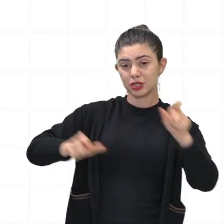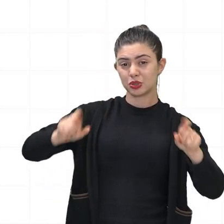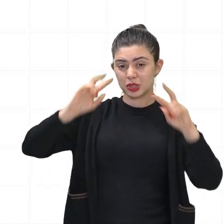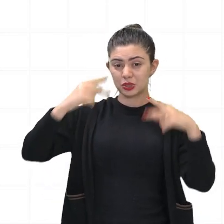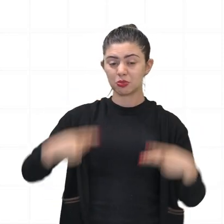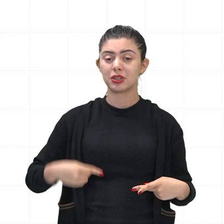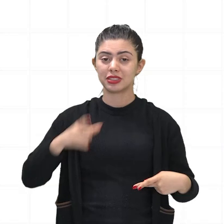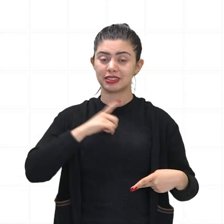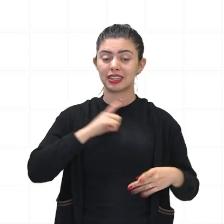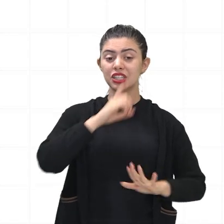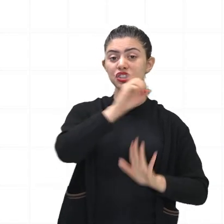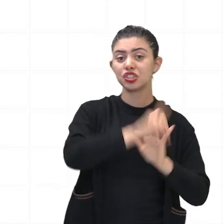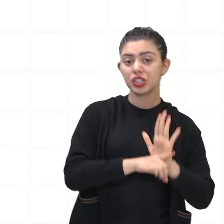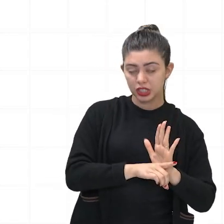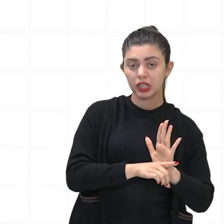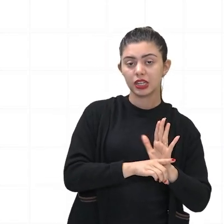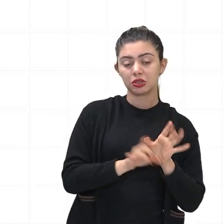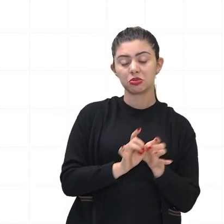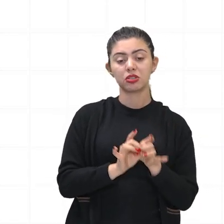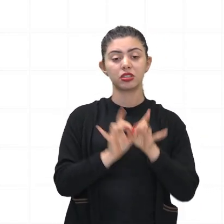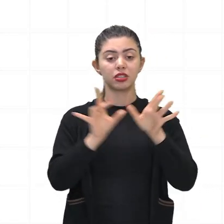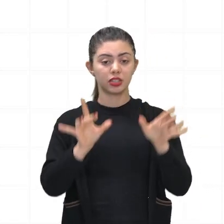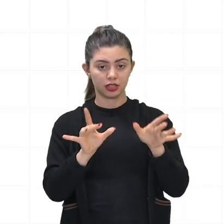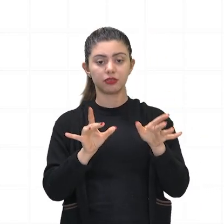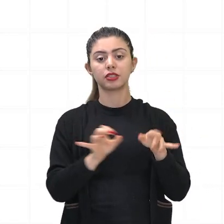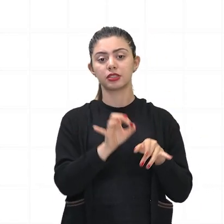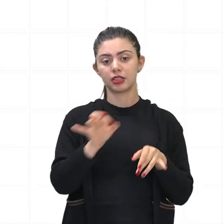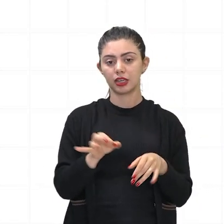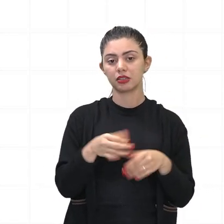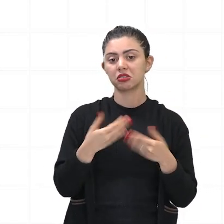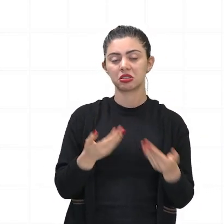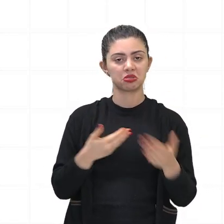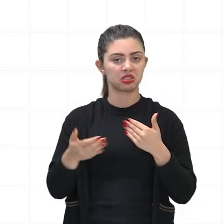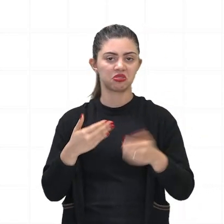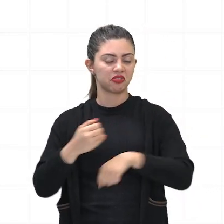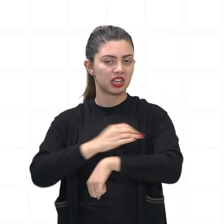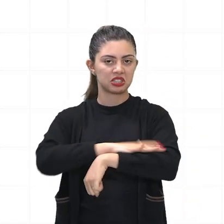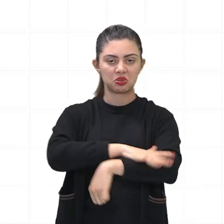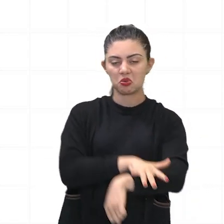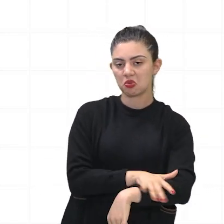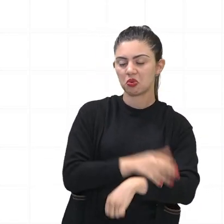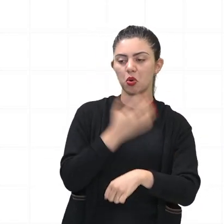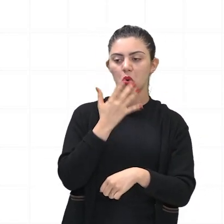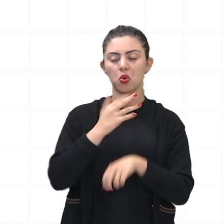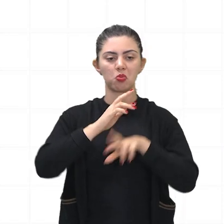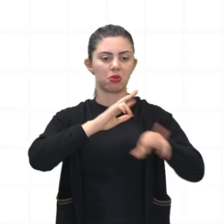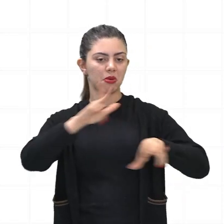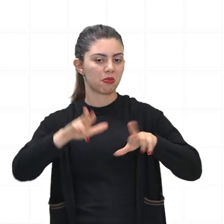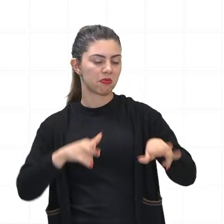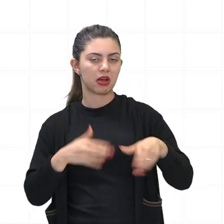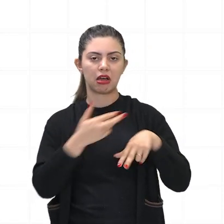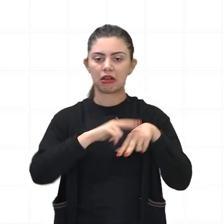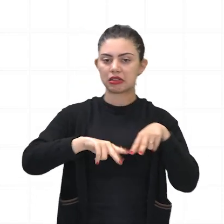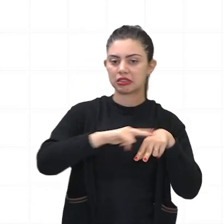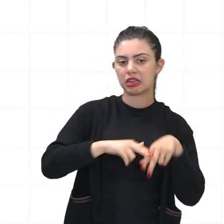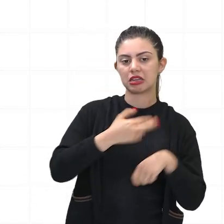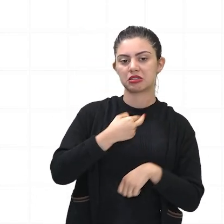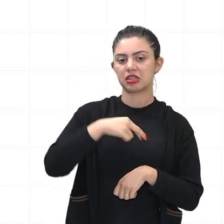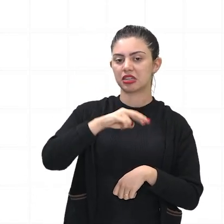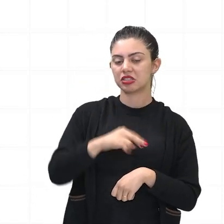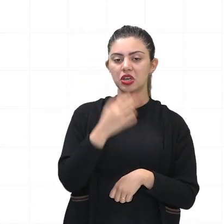das liberdades e direitos estabelecidos na Declaração, sem distinção de raça, cor, sexo,